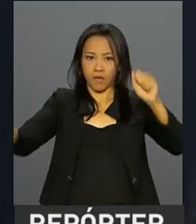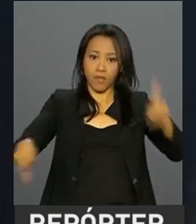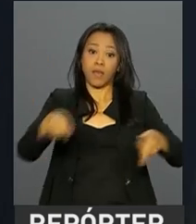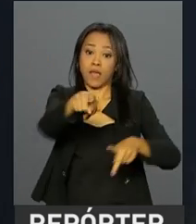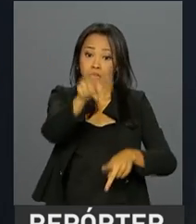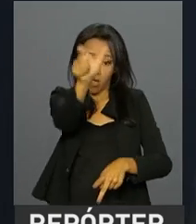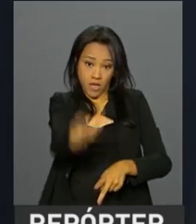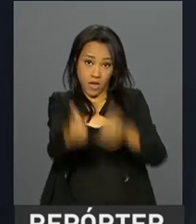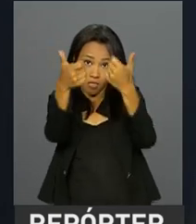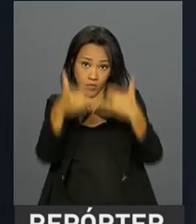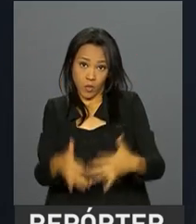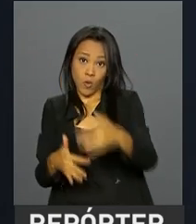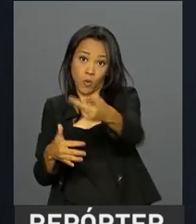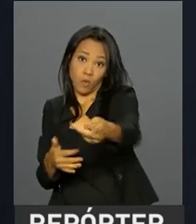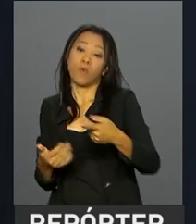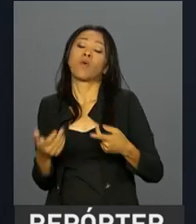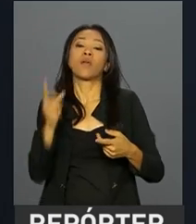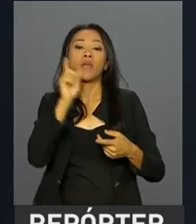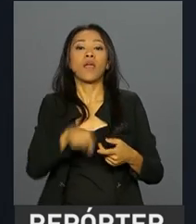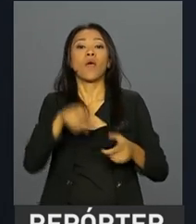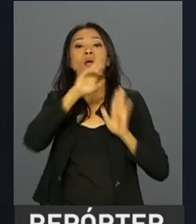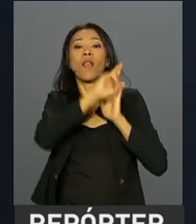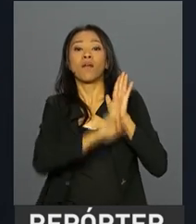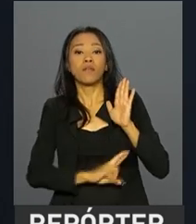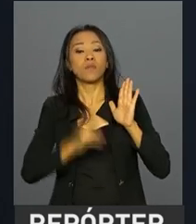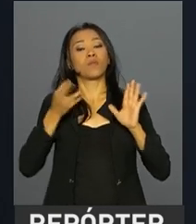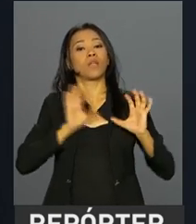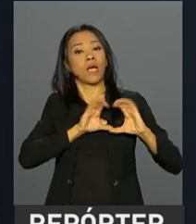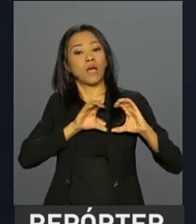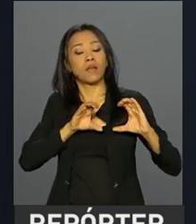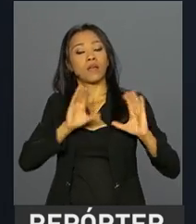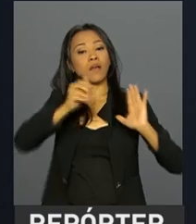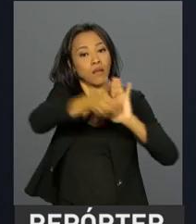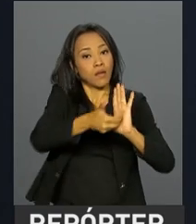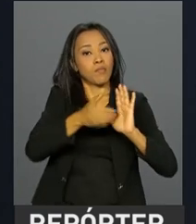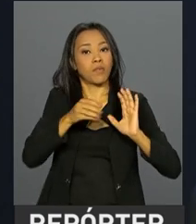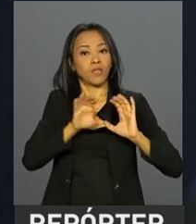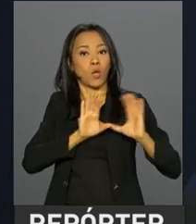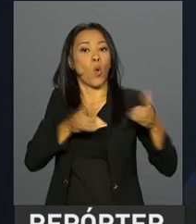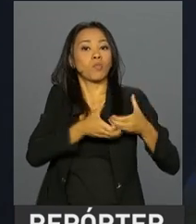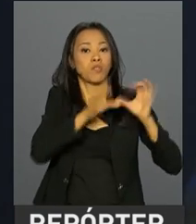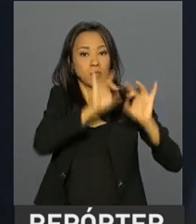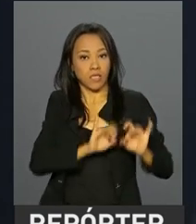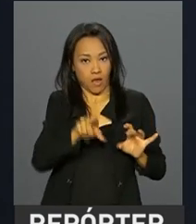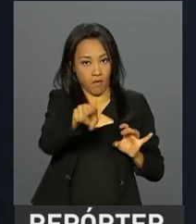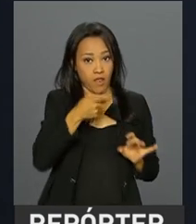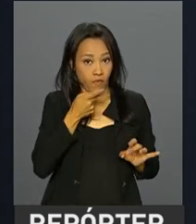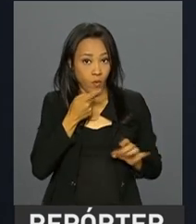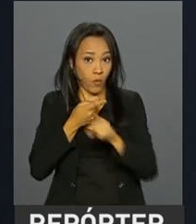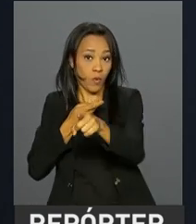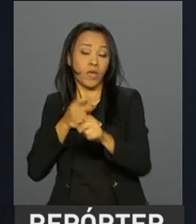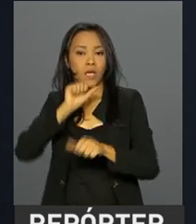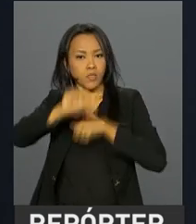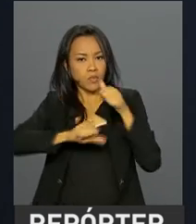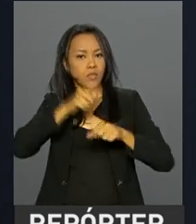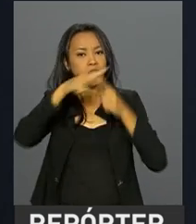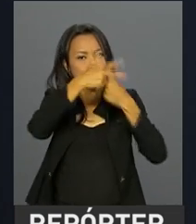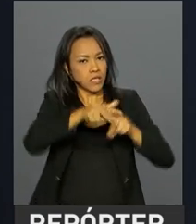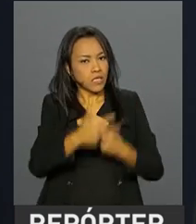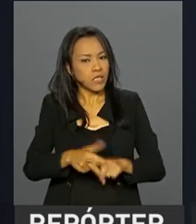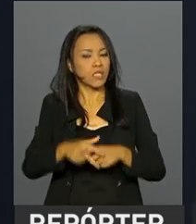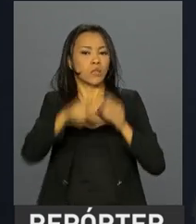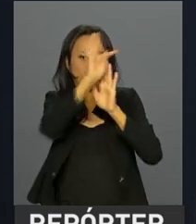relator da reforma na comissão especial da câmara que discute a proposta segundo o ministro as AES feitas no texto